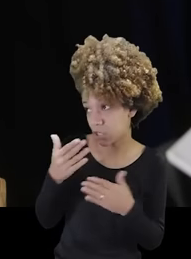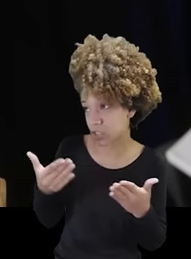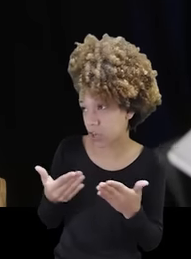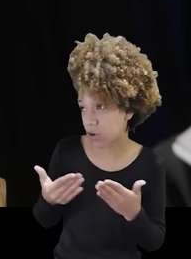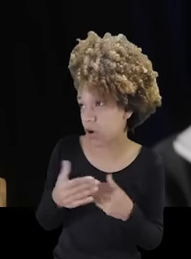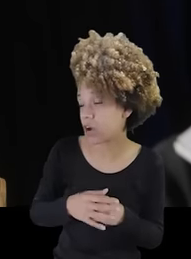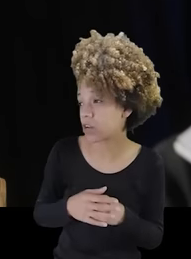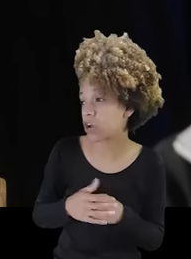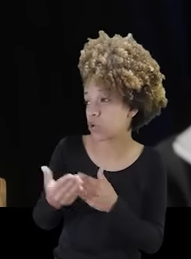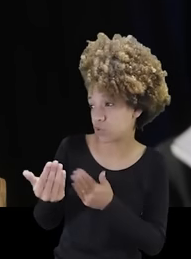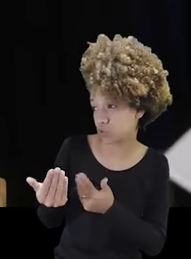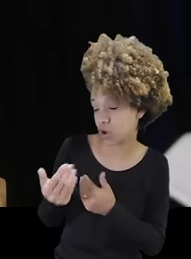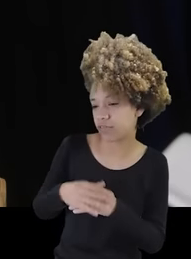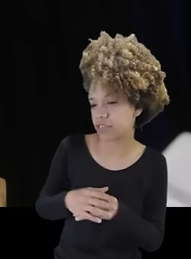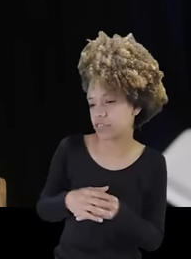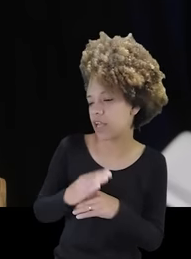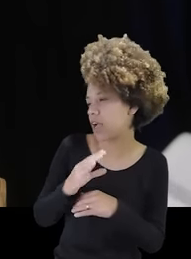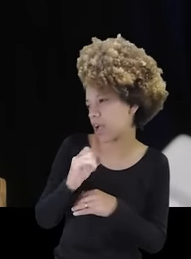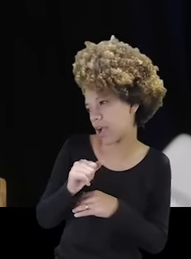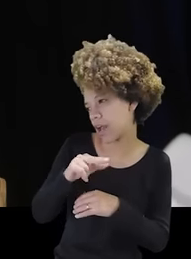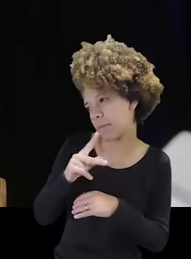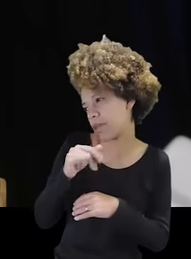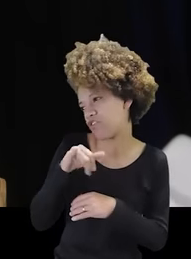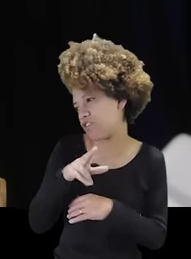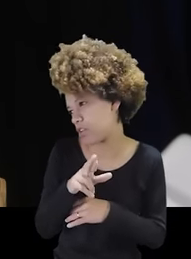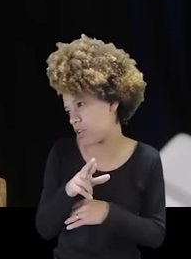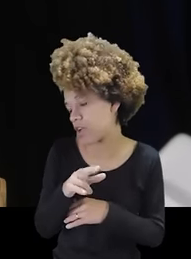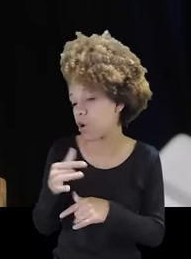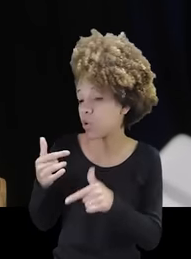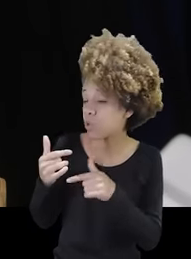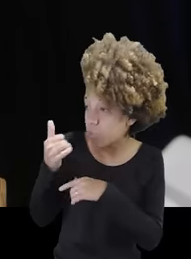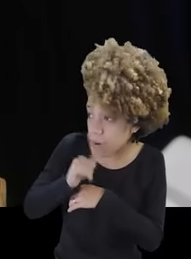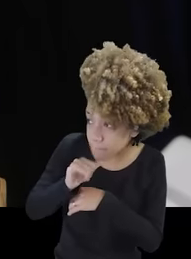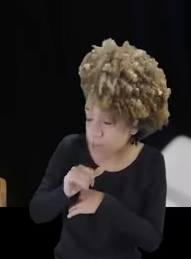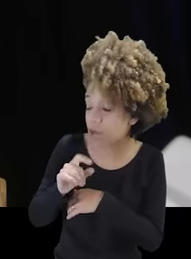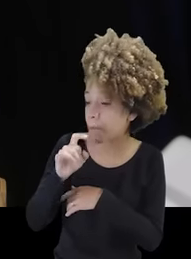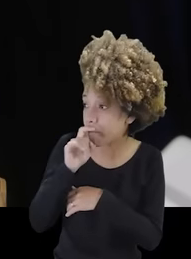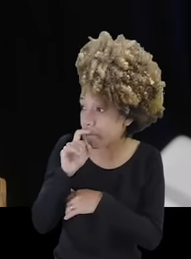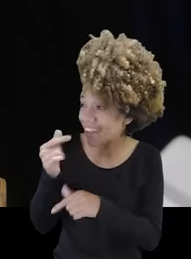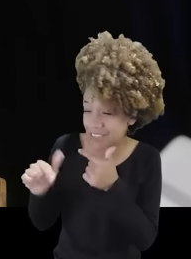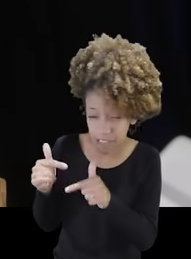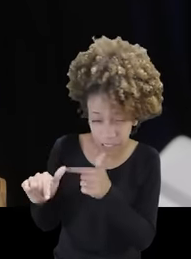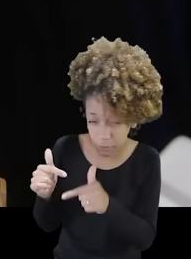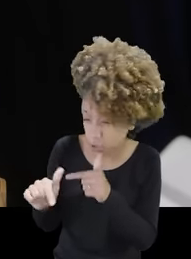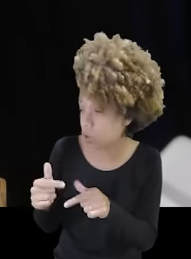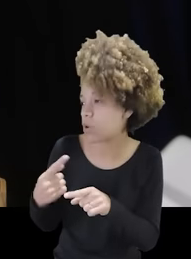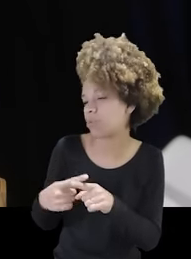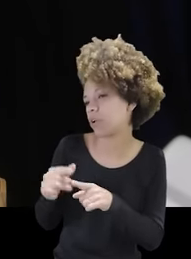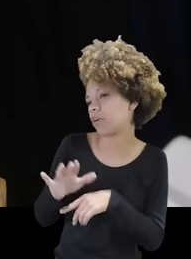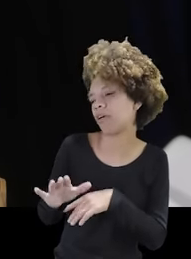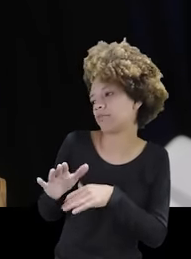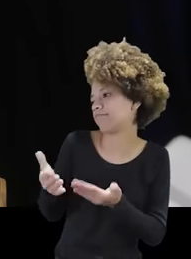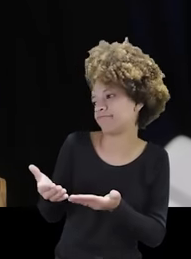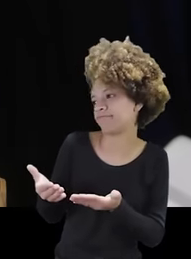que agora hoje em dia os jovens estão muito Carpe Diem né porque como os pais trabalharam muito né que essa geração os pais